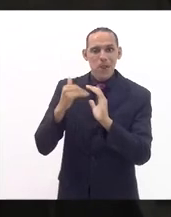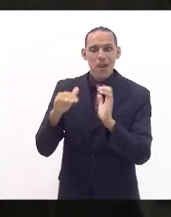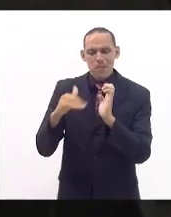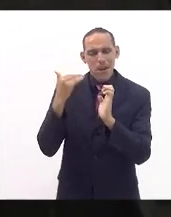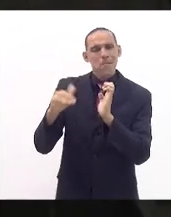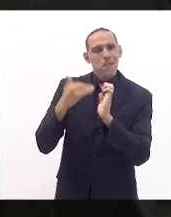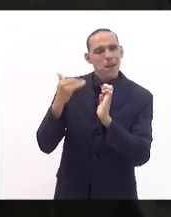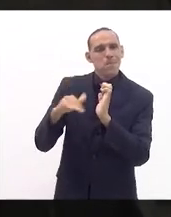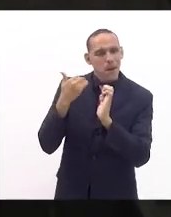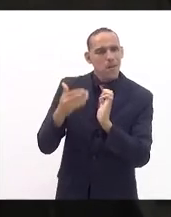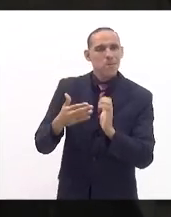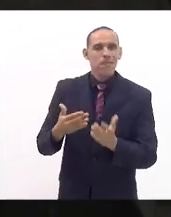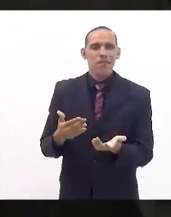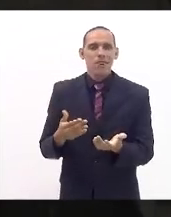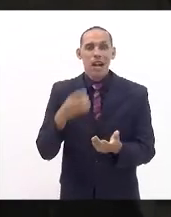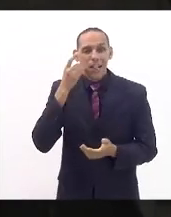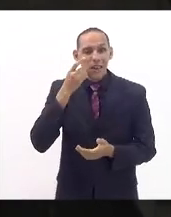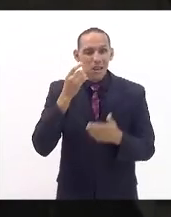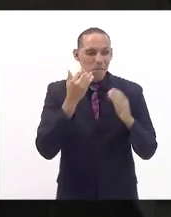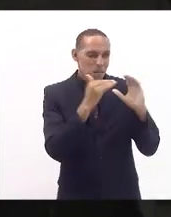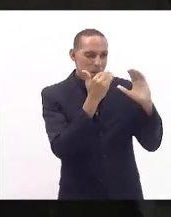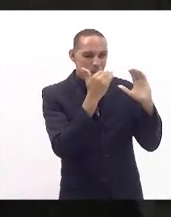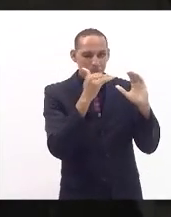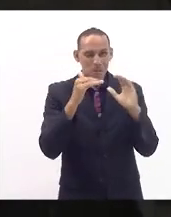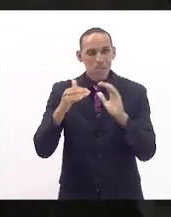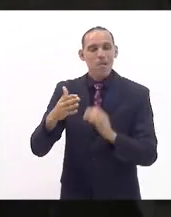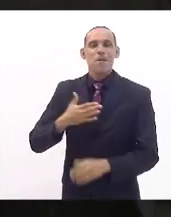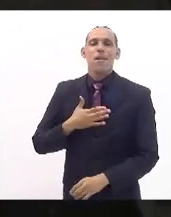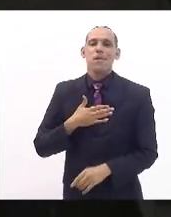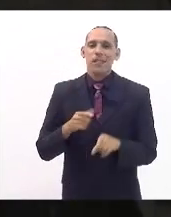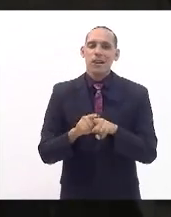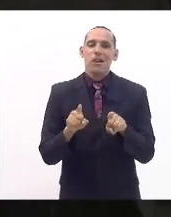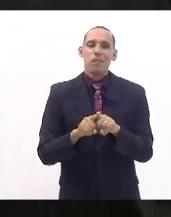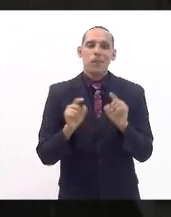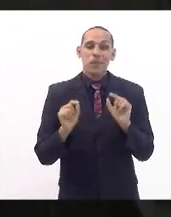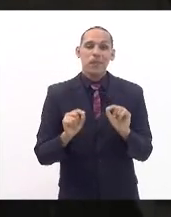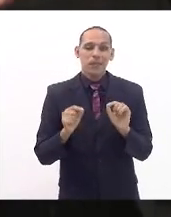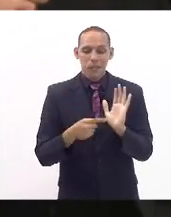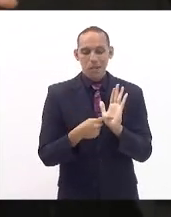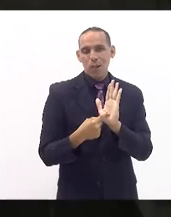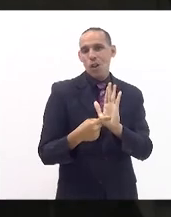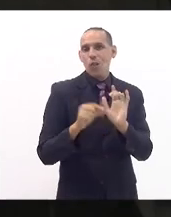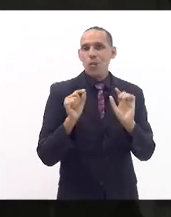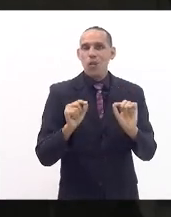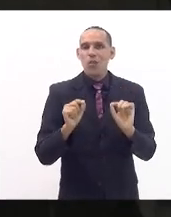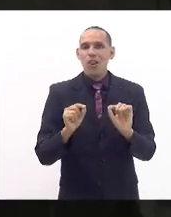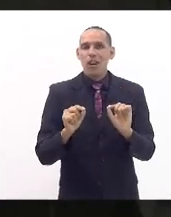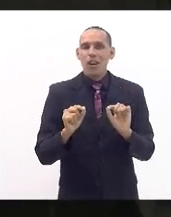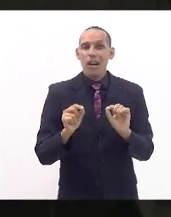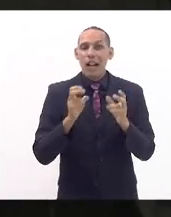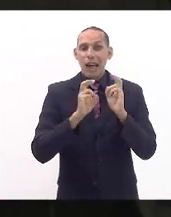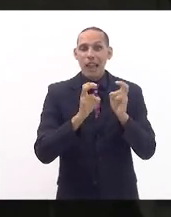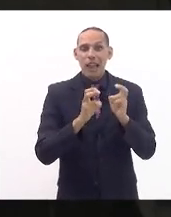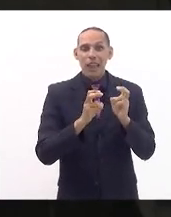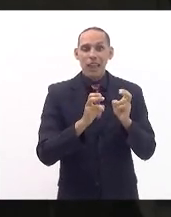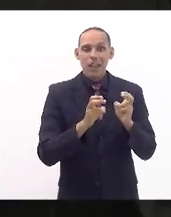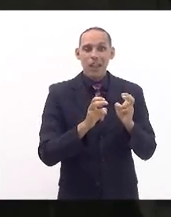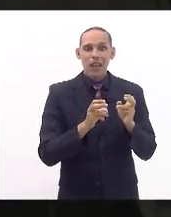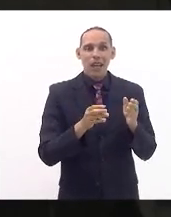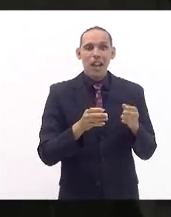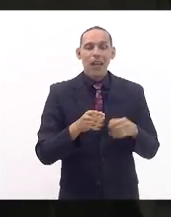e-mails para muitos deputados, inclusive para mim também, mostrando que o intervalo entre trens estava passando